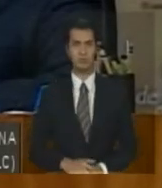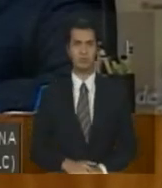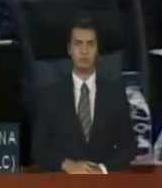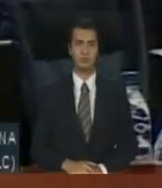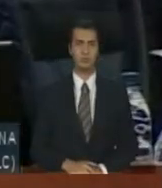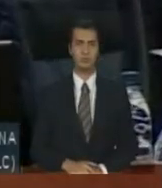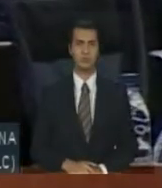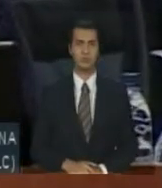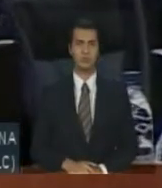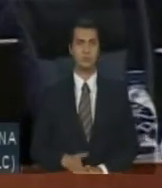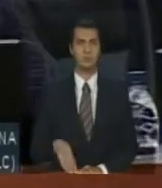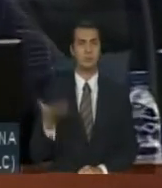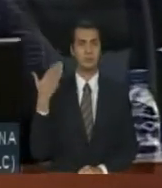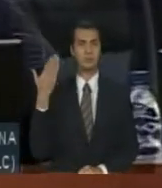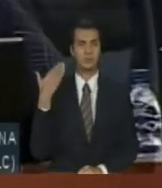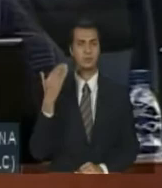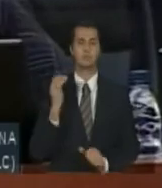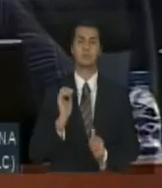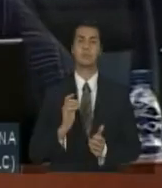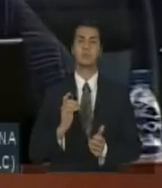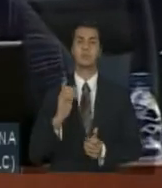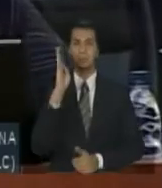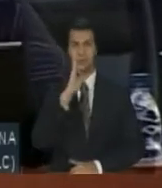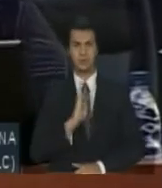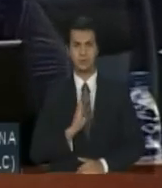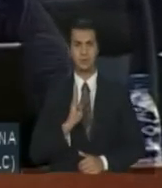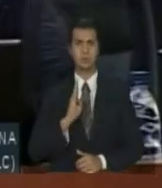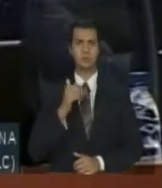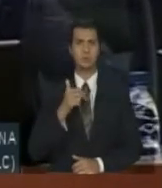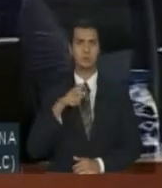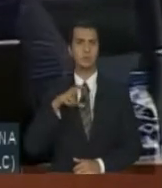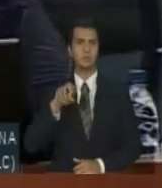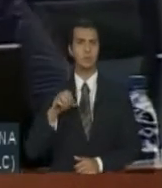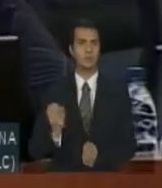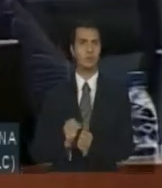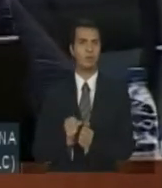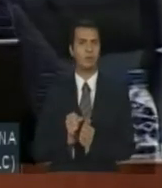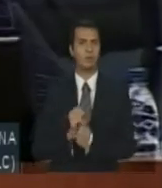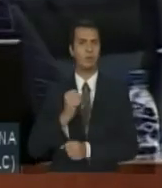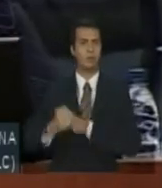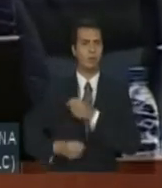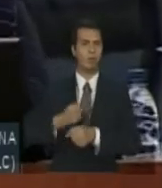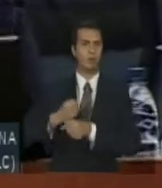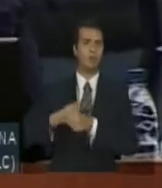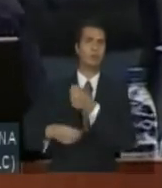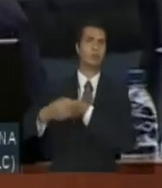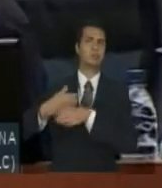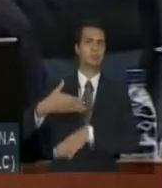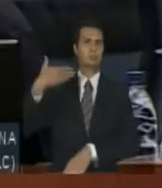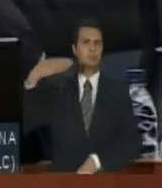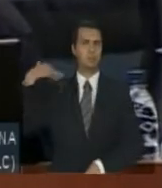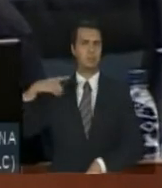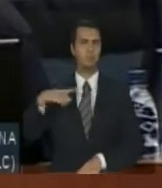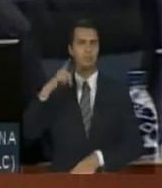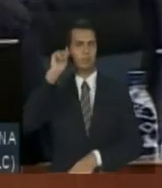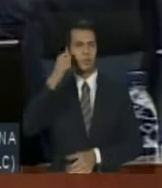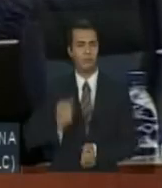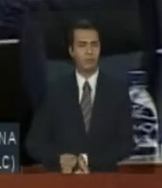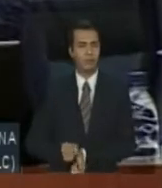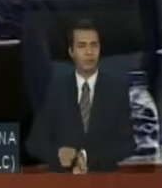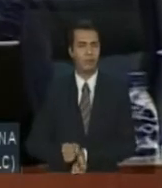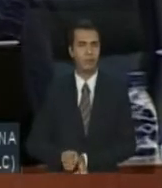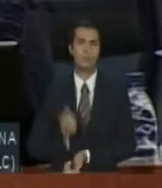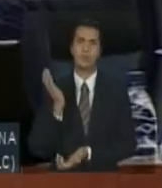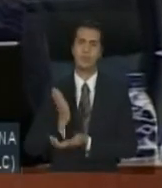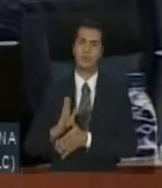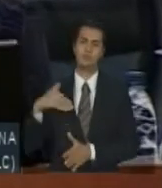quando a escravidão tem 150 anos, que nós consideramos fundamental,